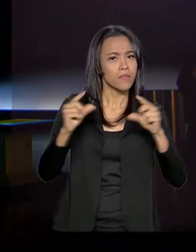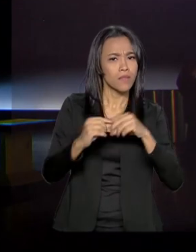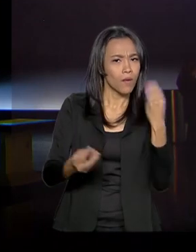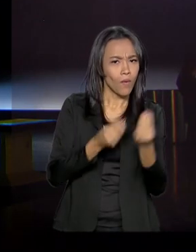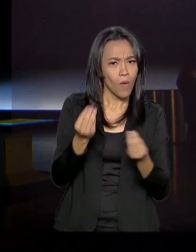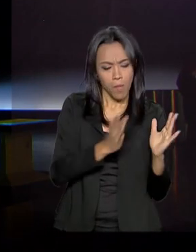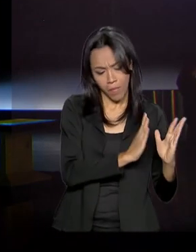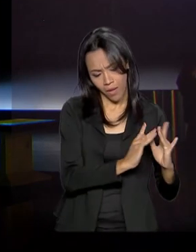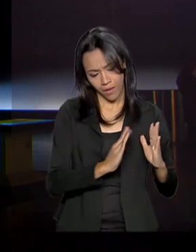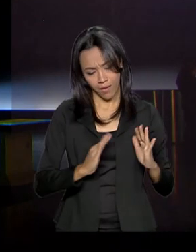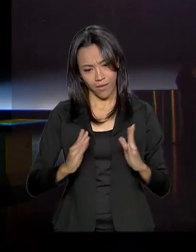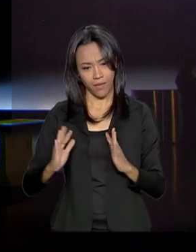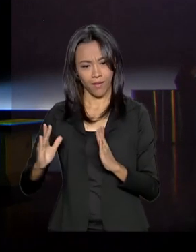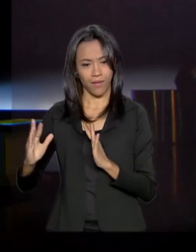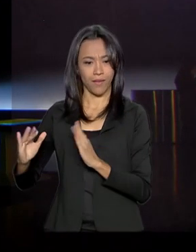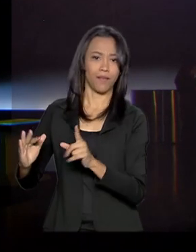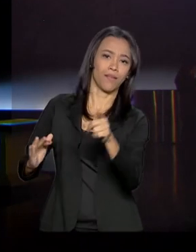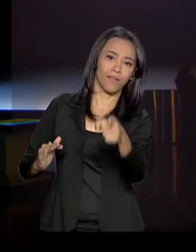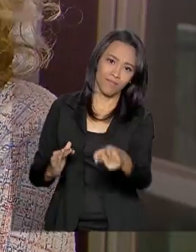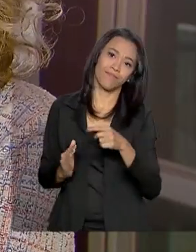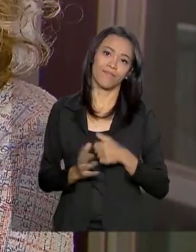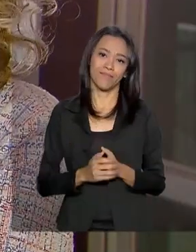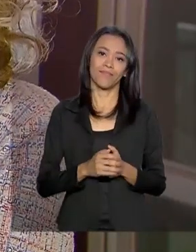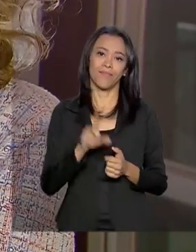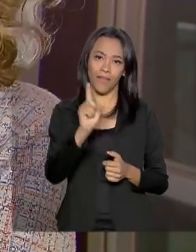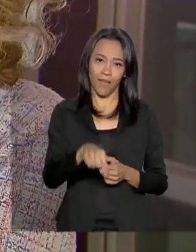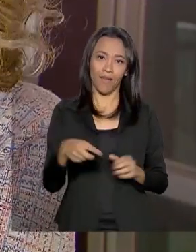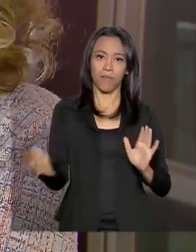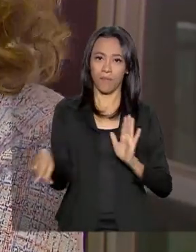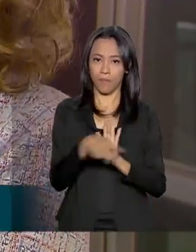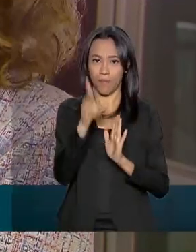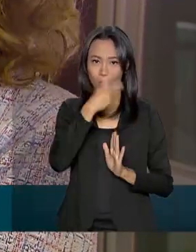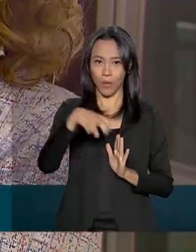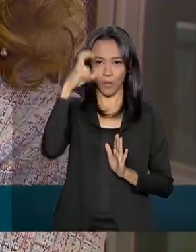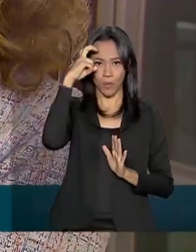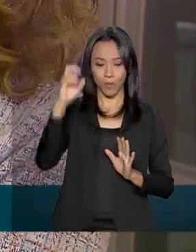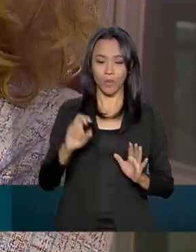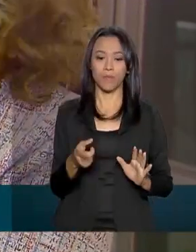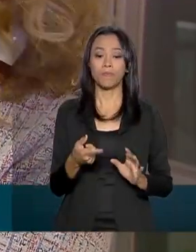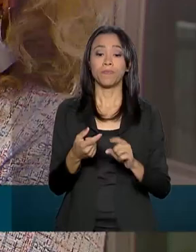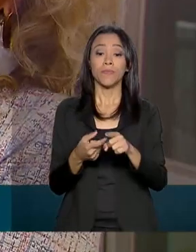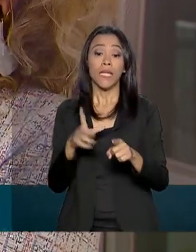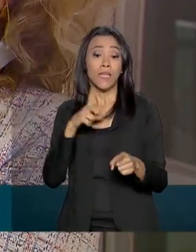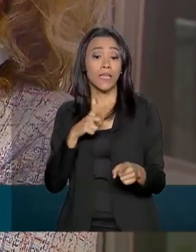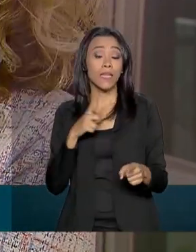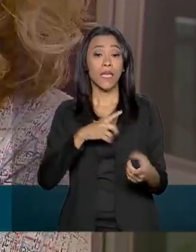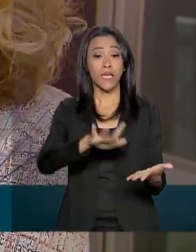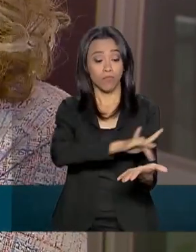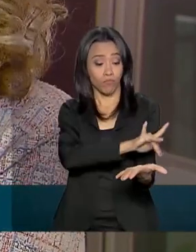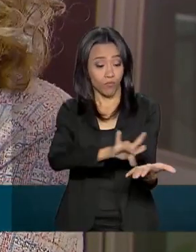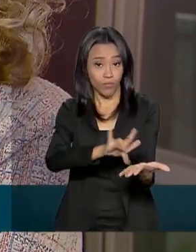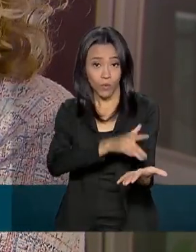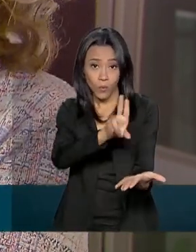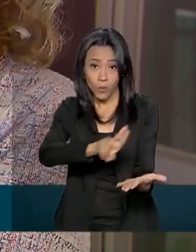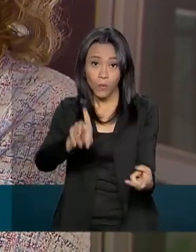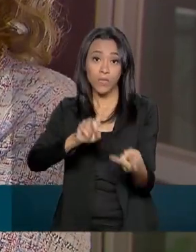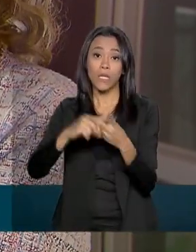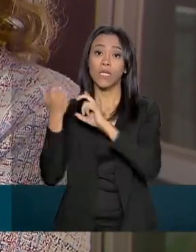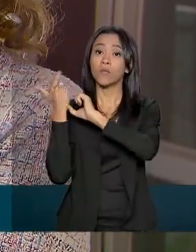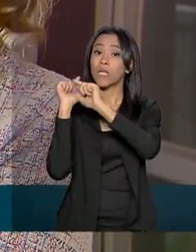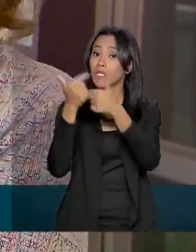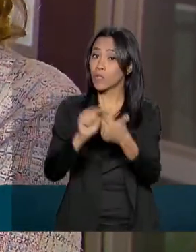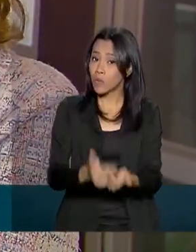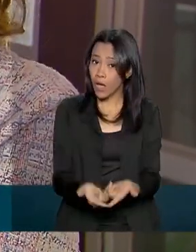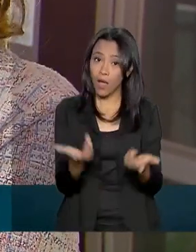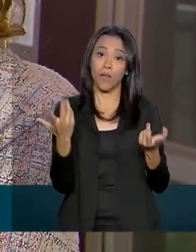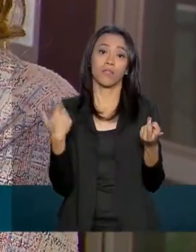e preservada como patrimônio cultural. Você tem museu de território, você tem museu digital, você tem museus tradicionais e